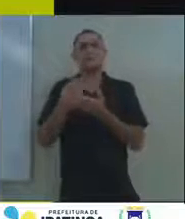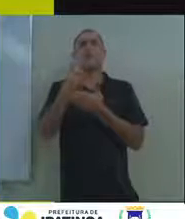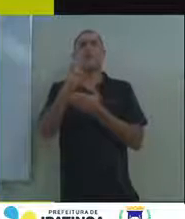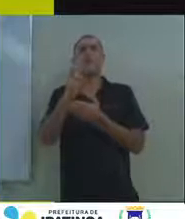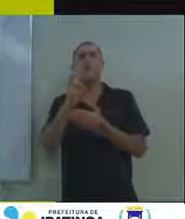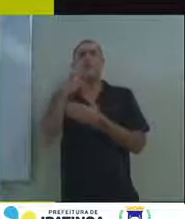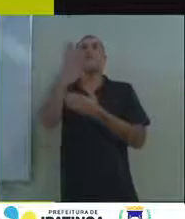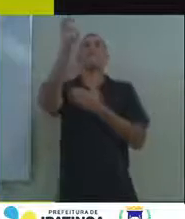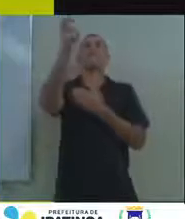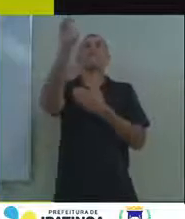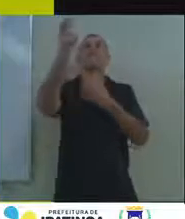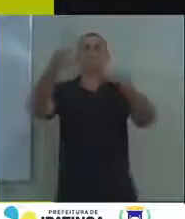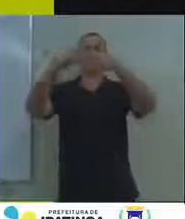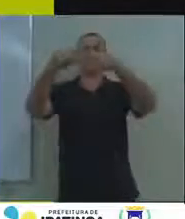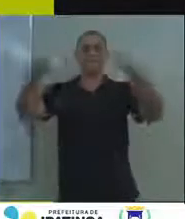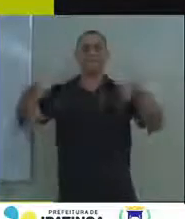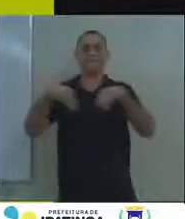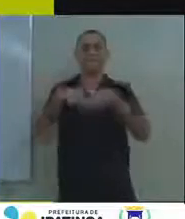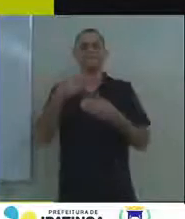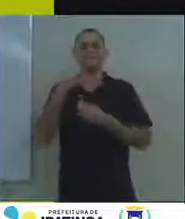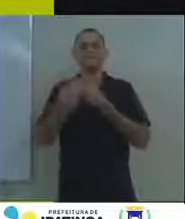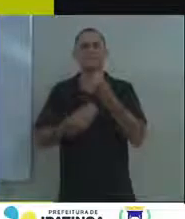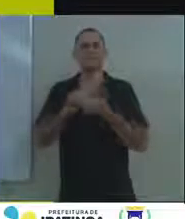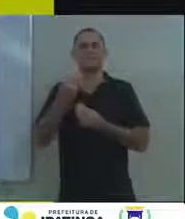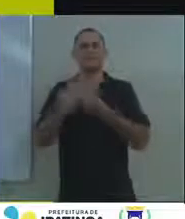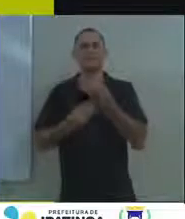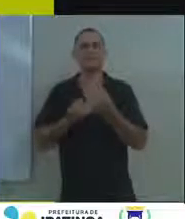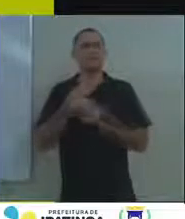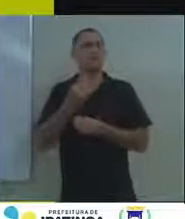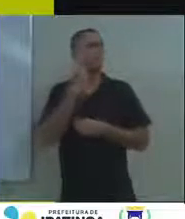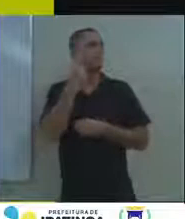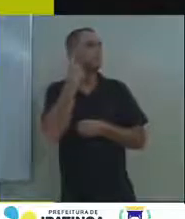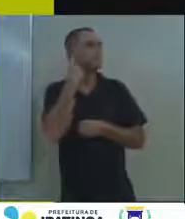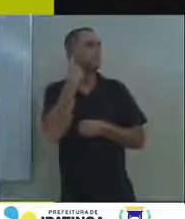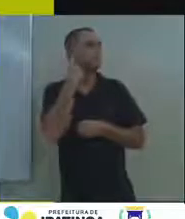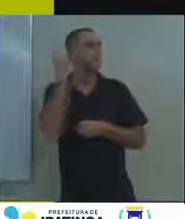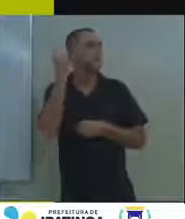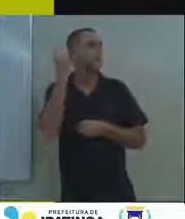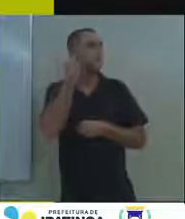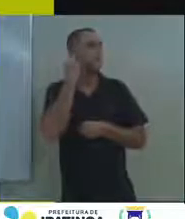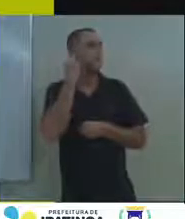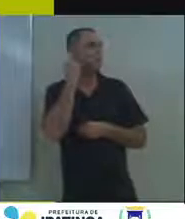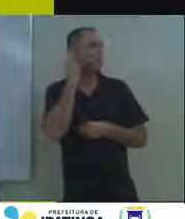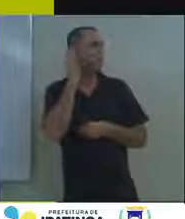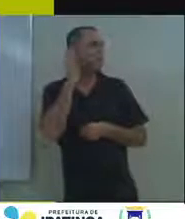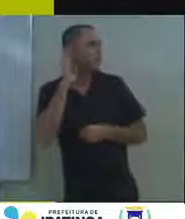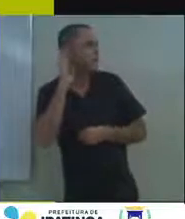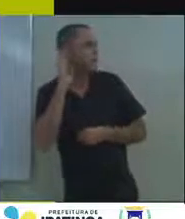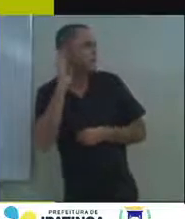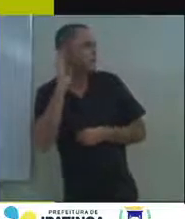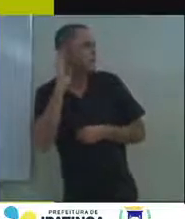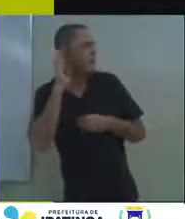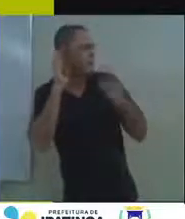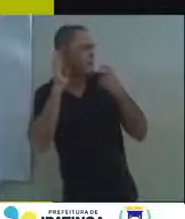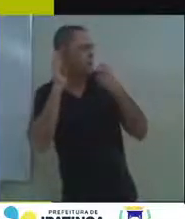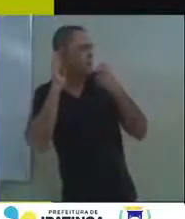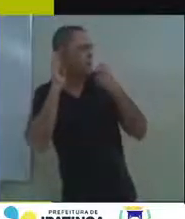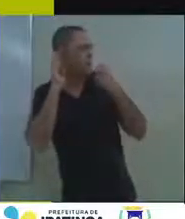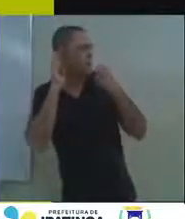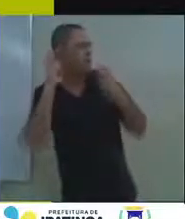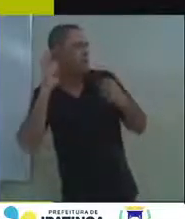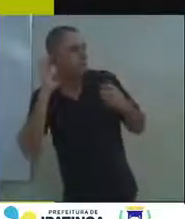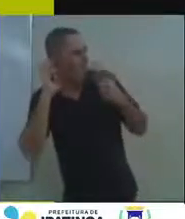sala, quem está no fundo da sala vai me escutar muito menos. O que eu tendo a fazer? Aumentar o volume da minha